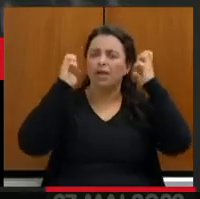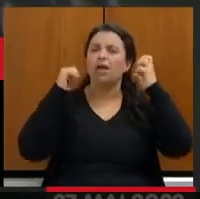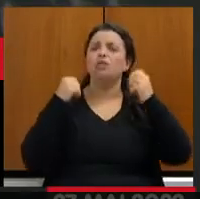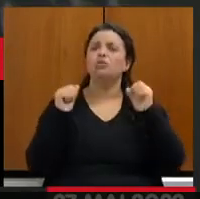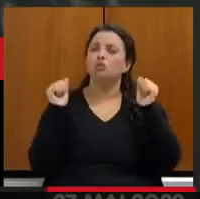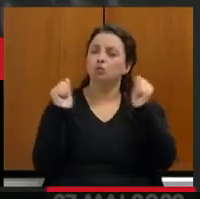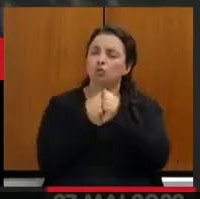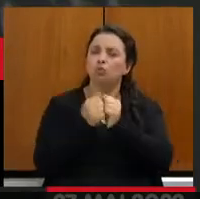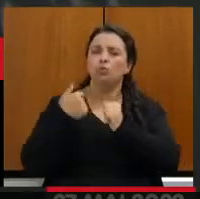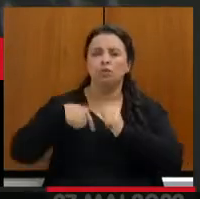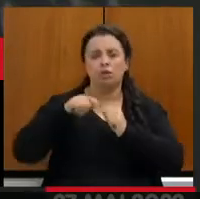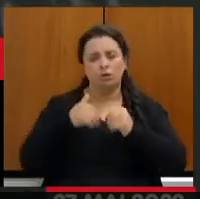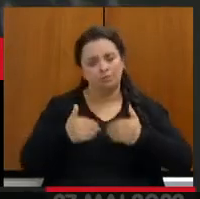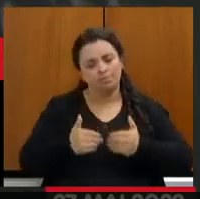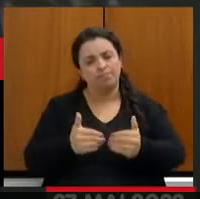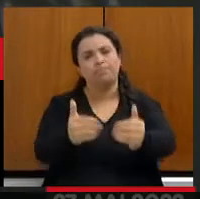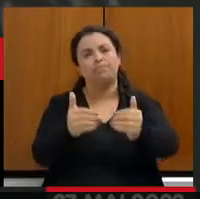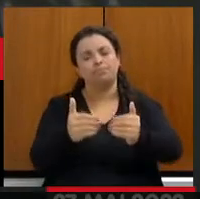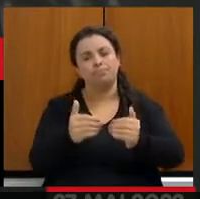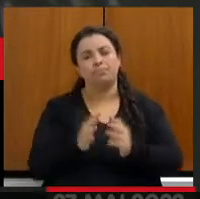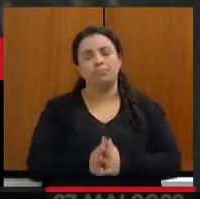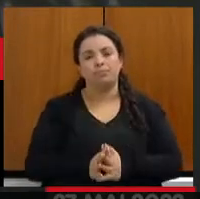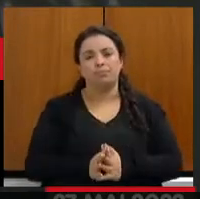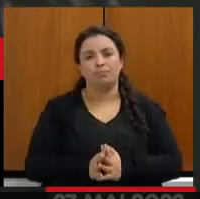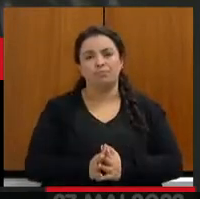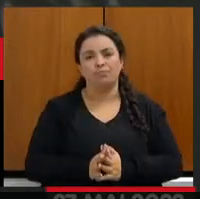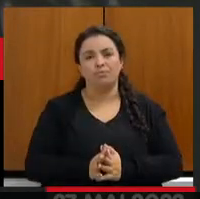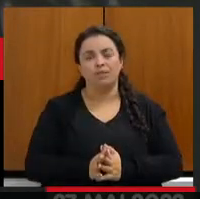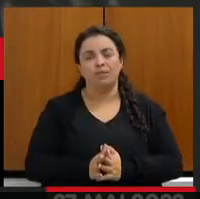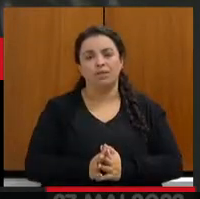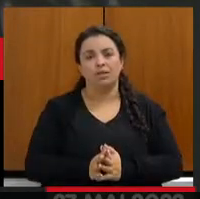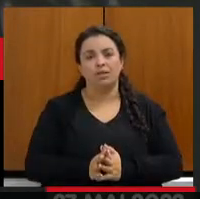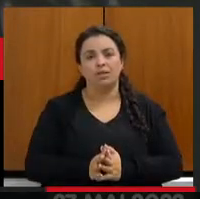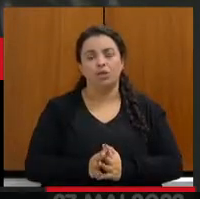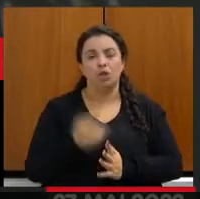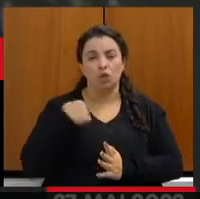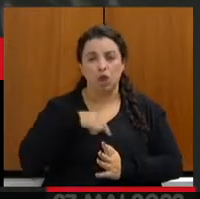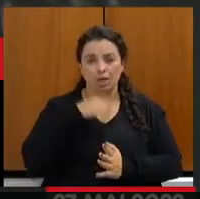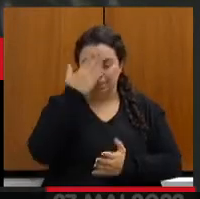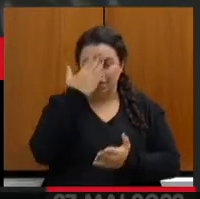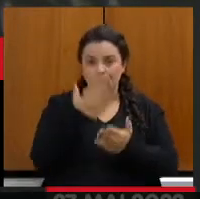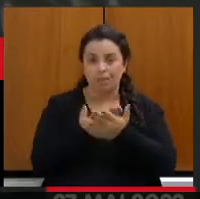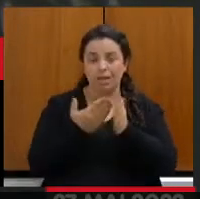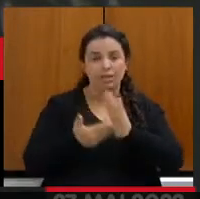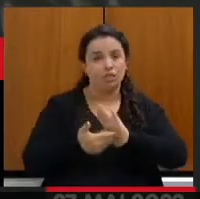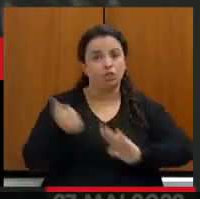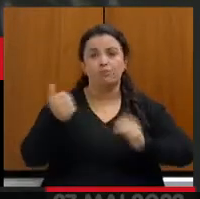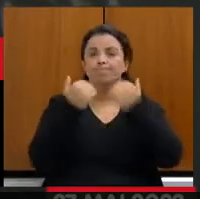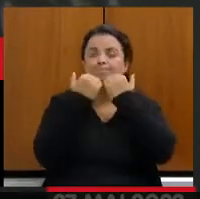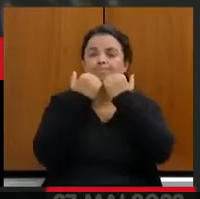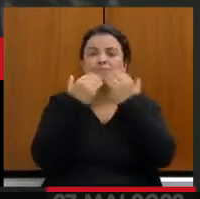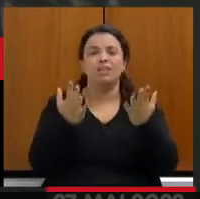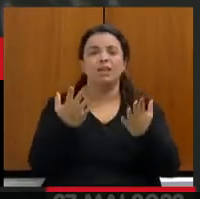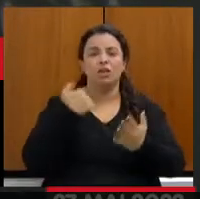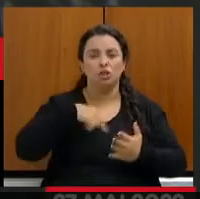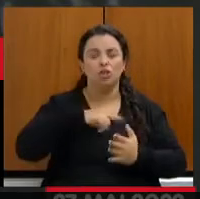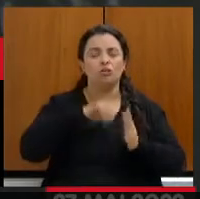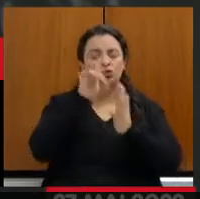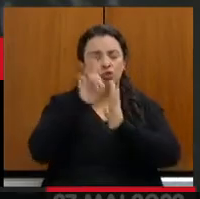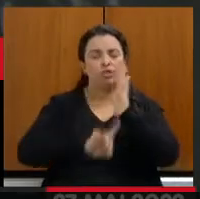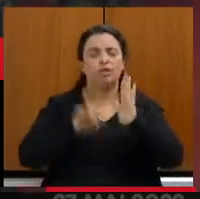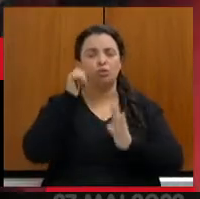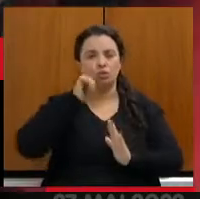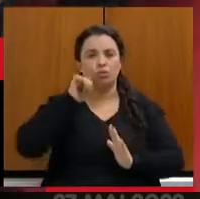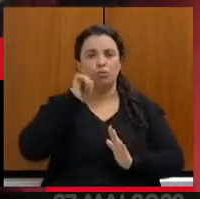juntas ninguém vai tirar de nós a esperança e o direito de ser mulher muito